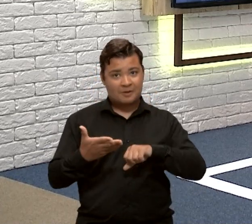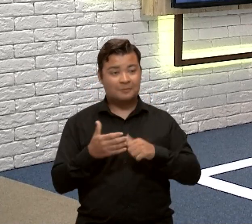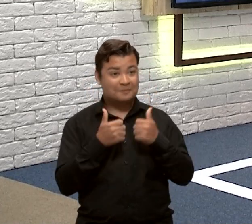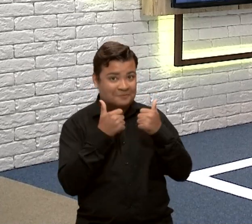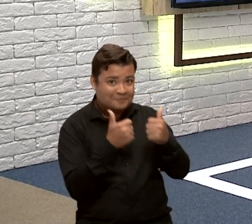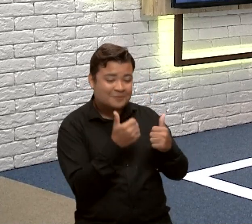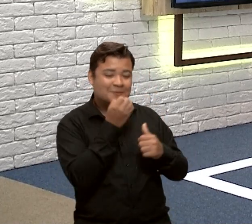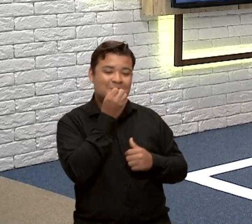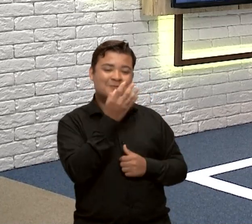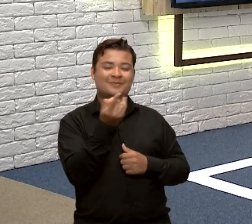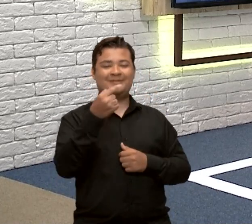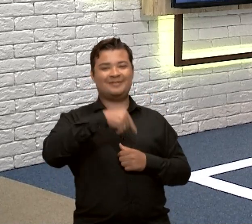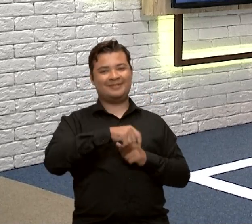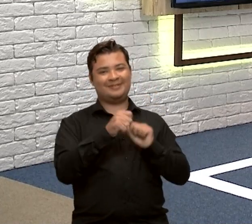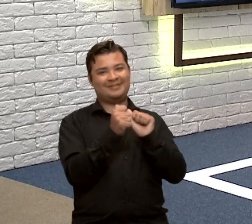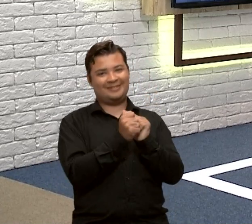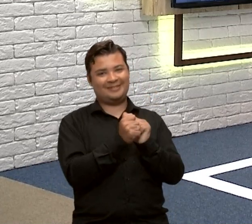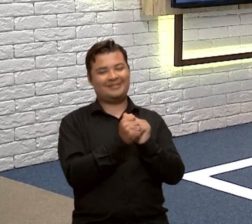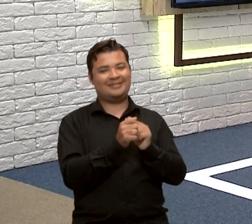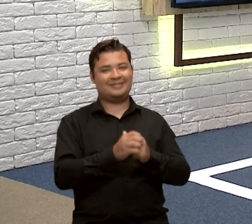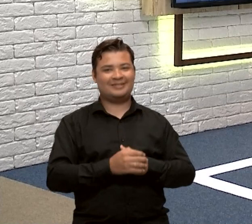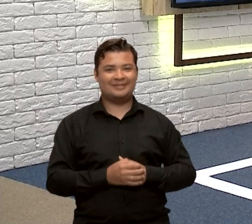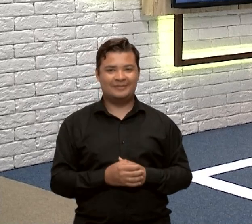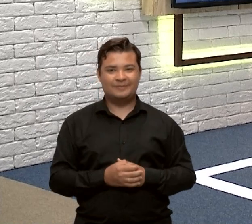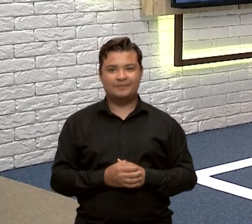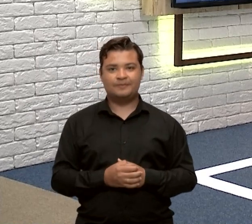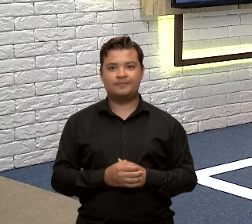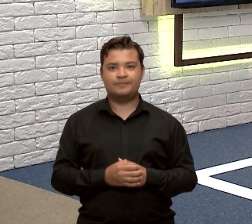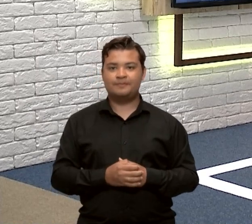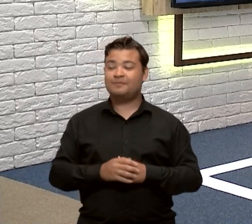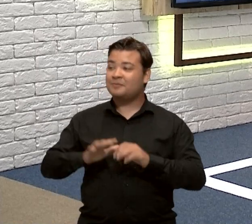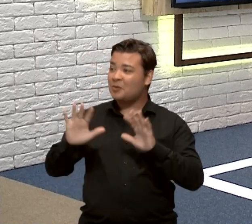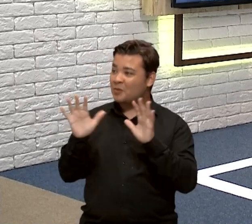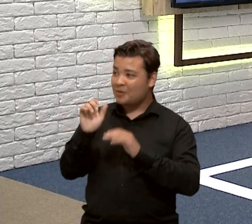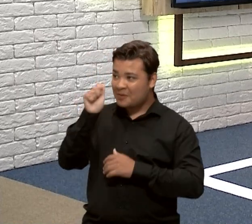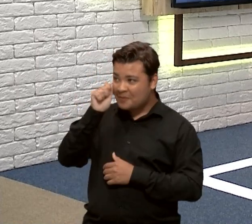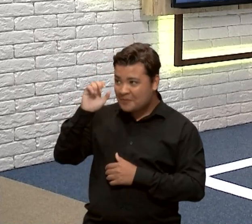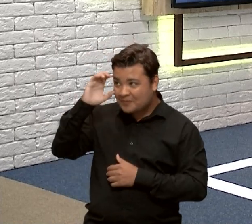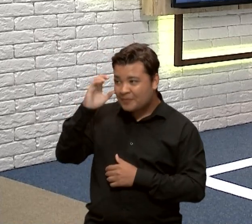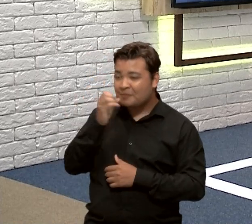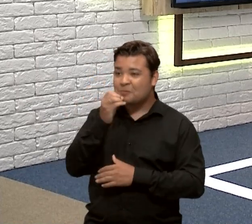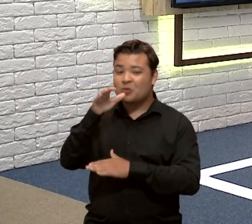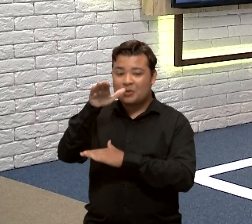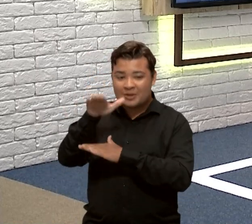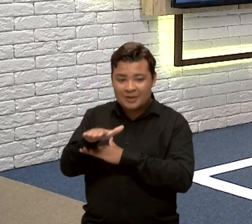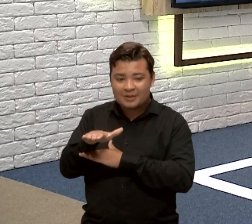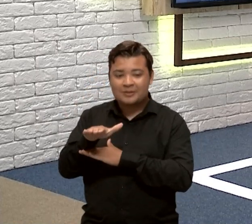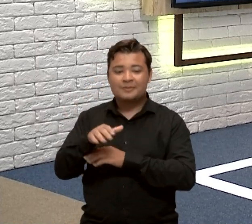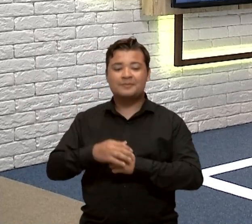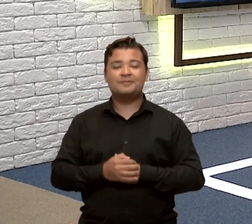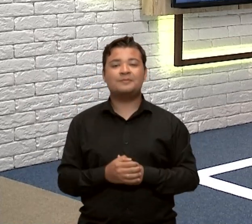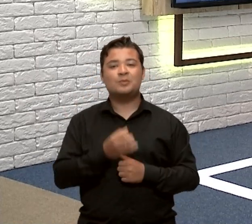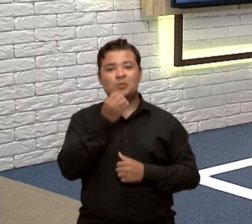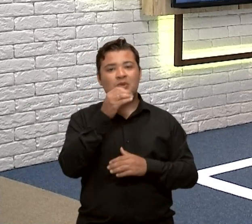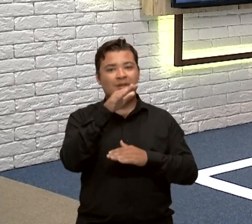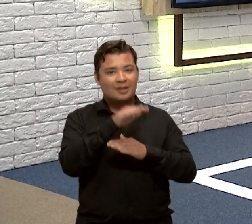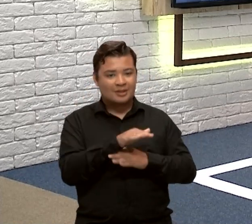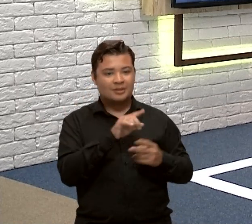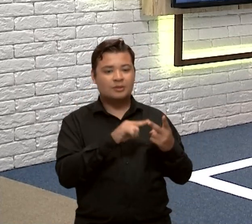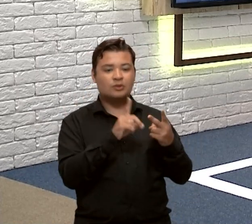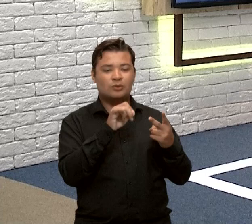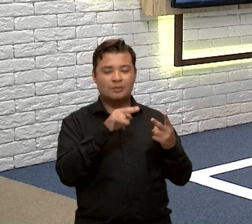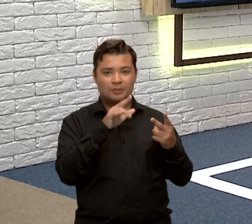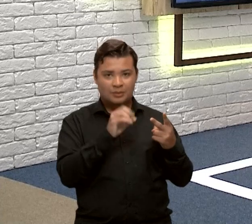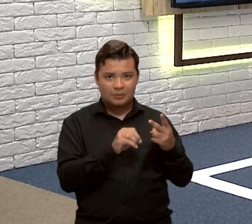É um prazer recebê-lo aqui também no programa. Olá, Ana Cláudia. Boa tarde. Boa tarde, Domênico. Boa